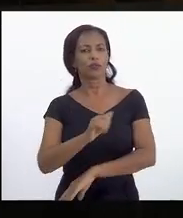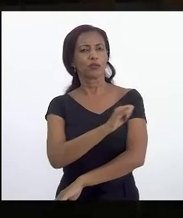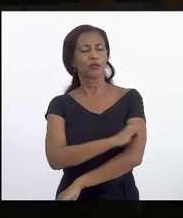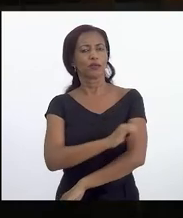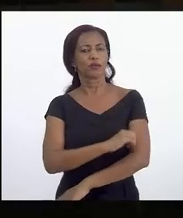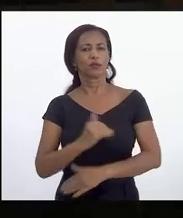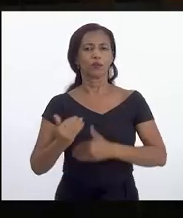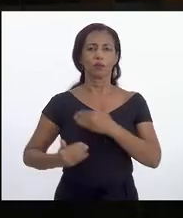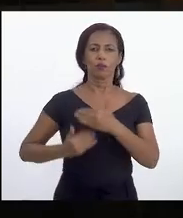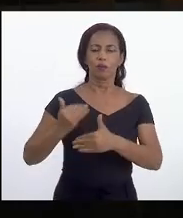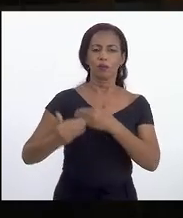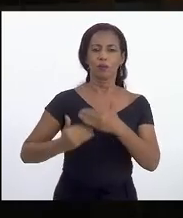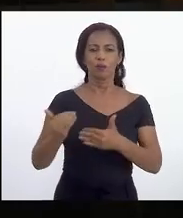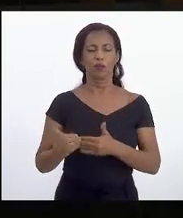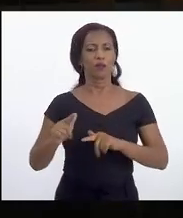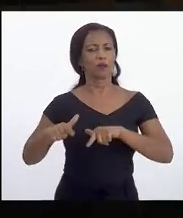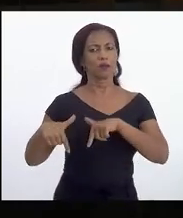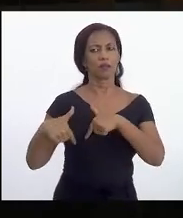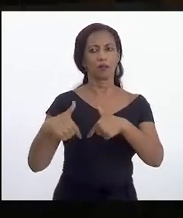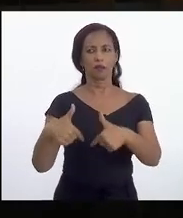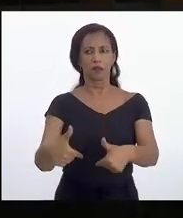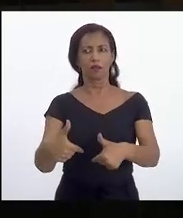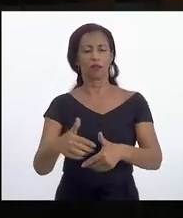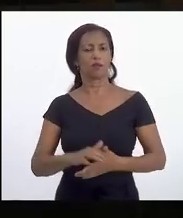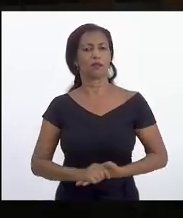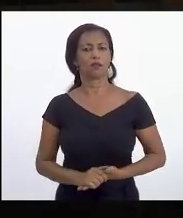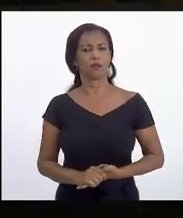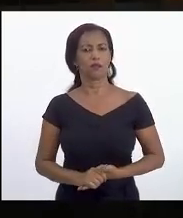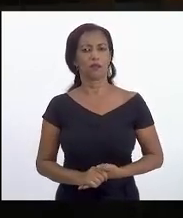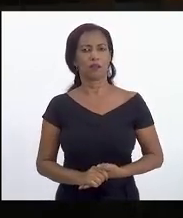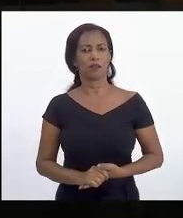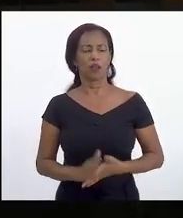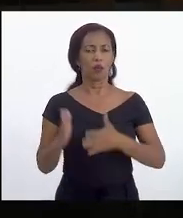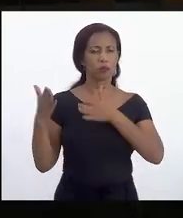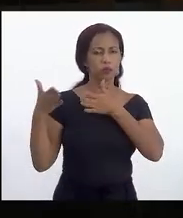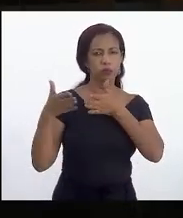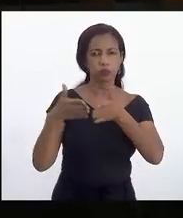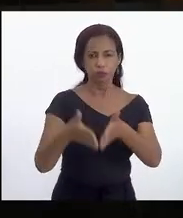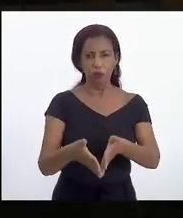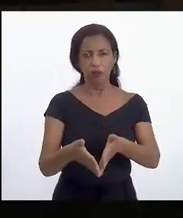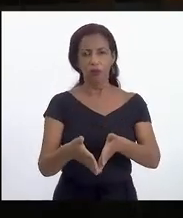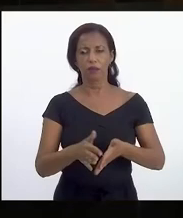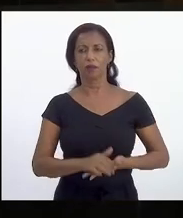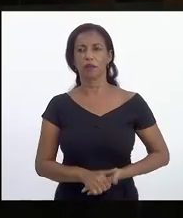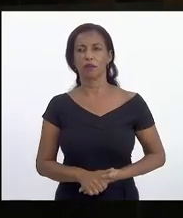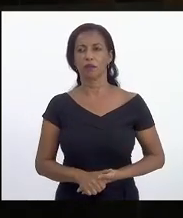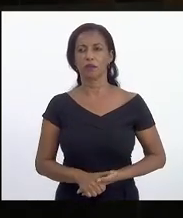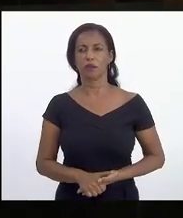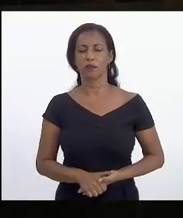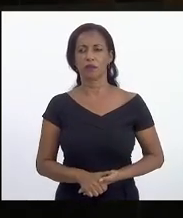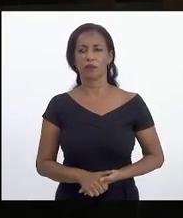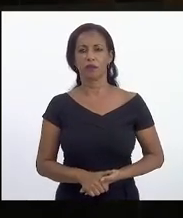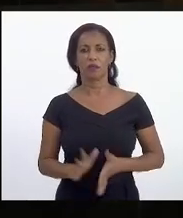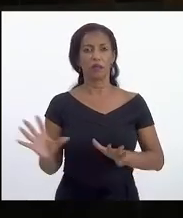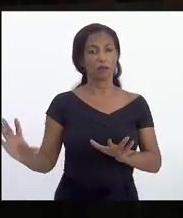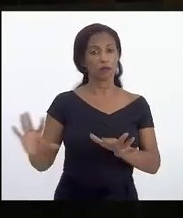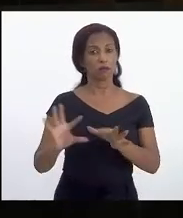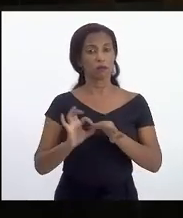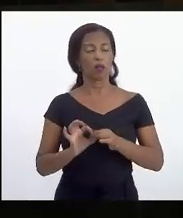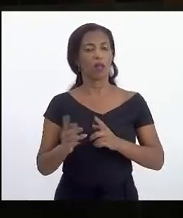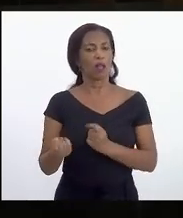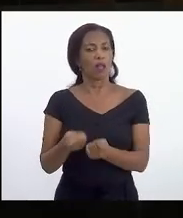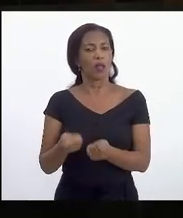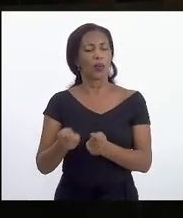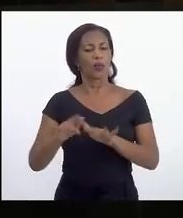Janeiro o desenvolvimento dessas ações vocacionados que consolidam